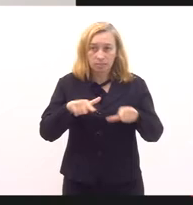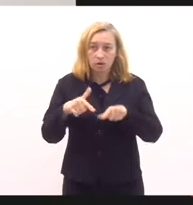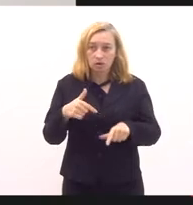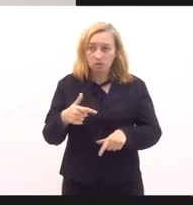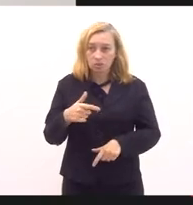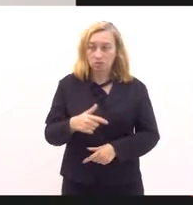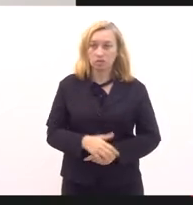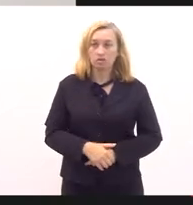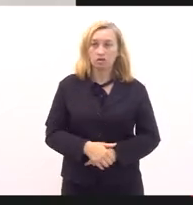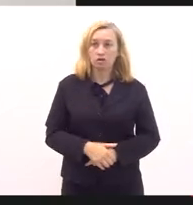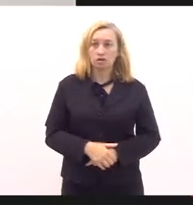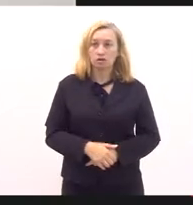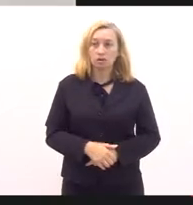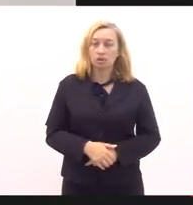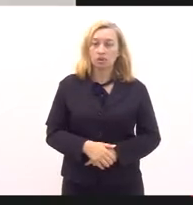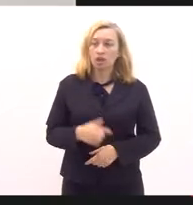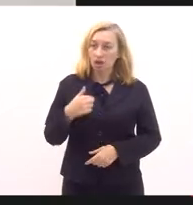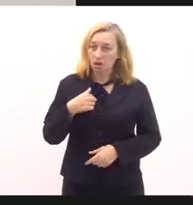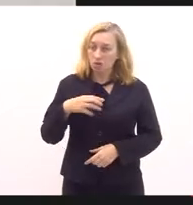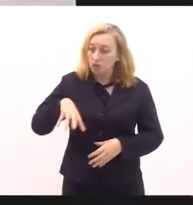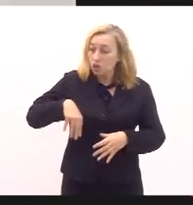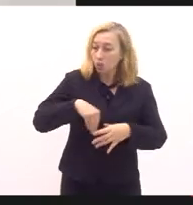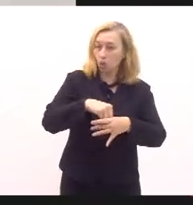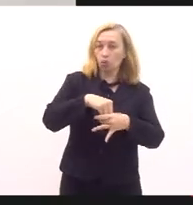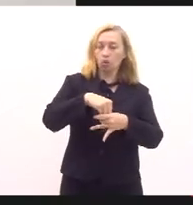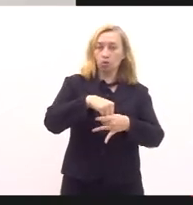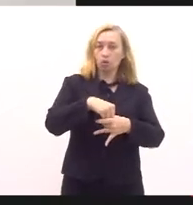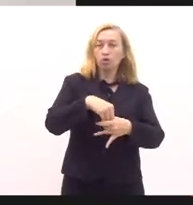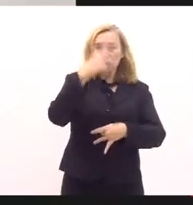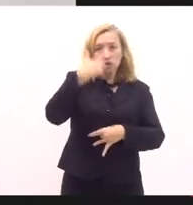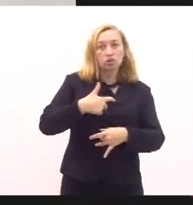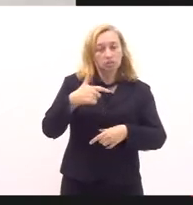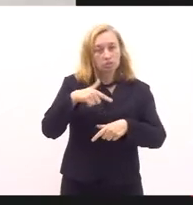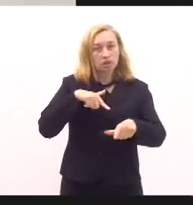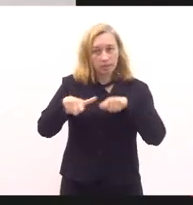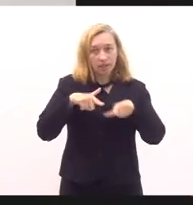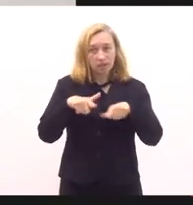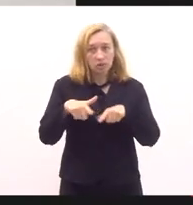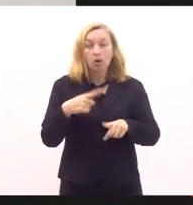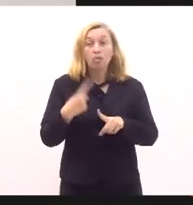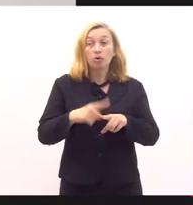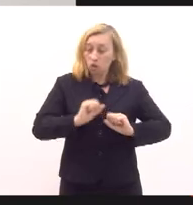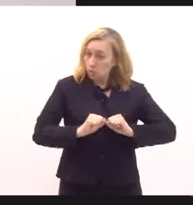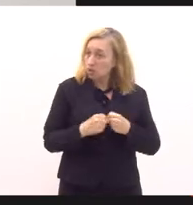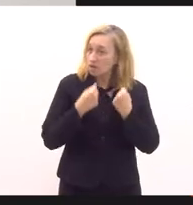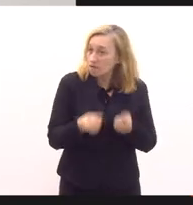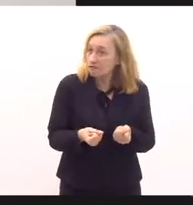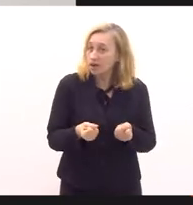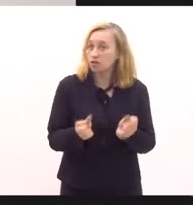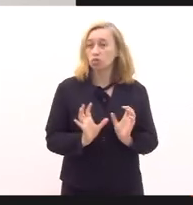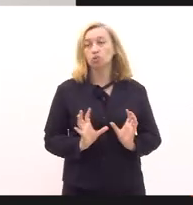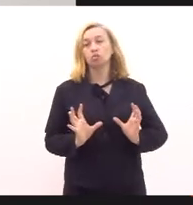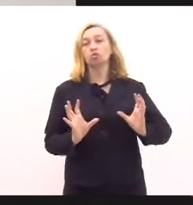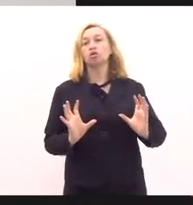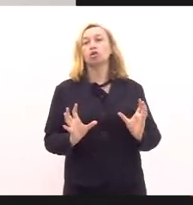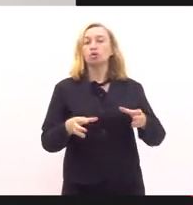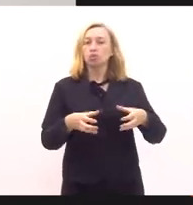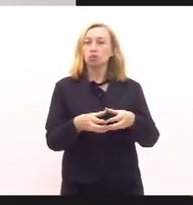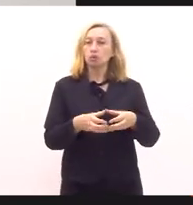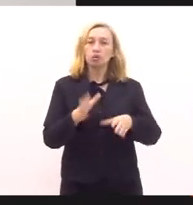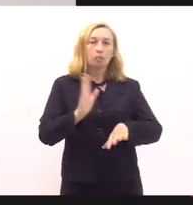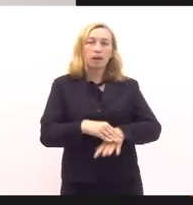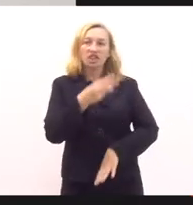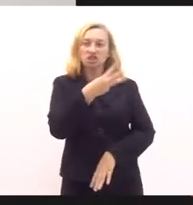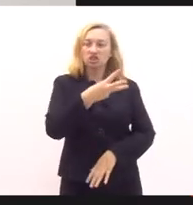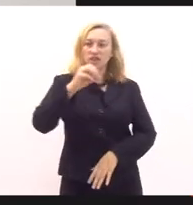coloco no campo, enquanto trabalhador, porque defendo uma categoria também de mais de